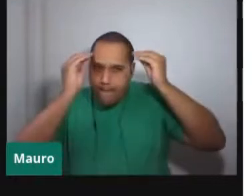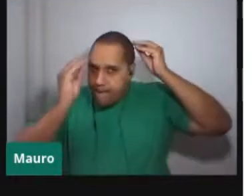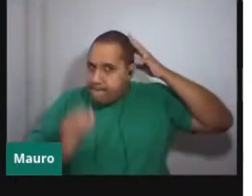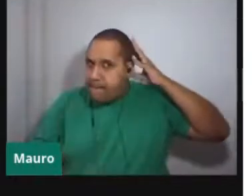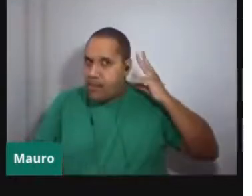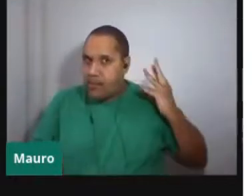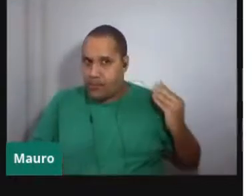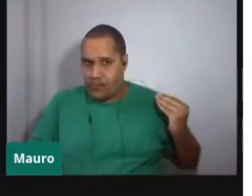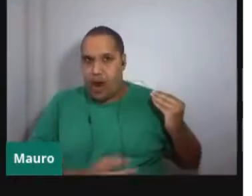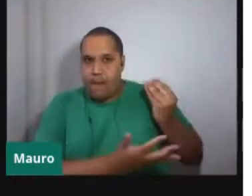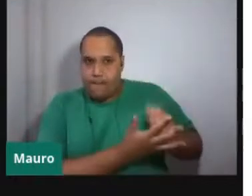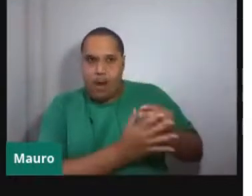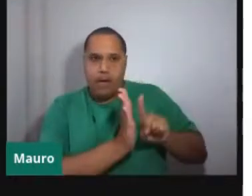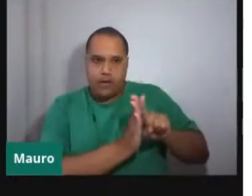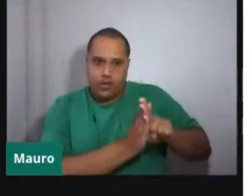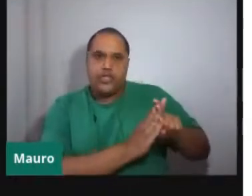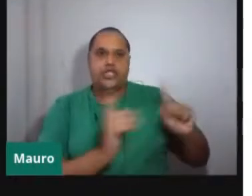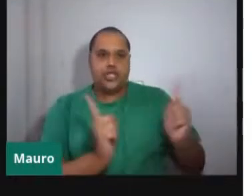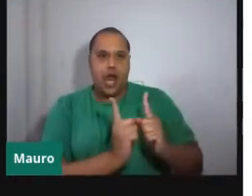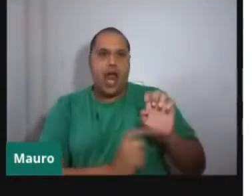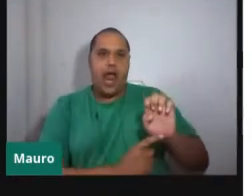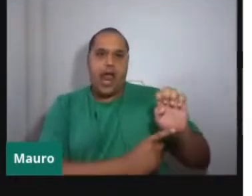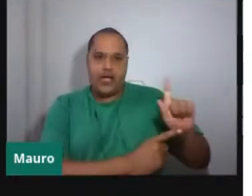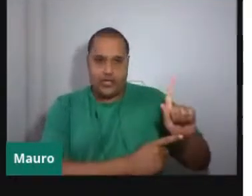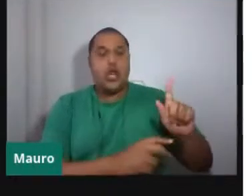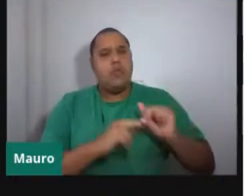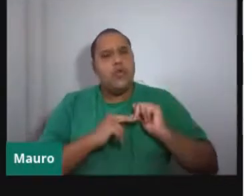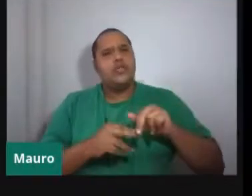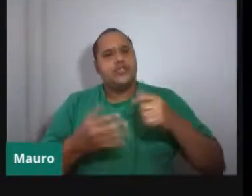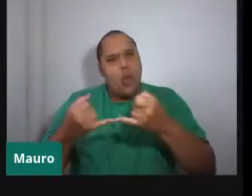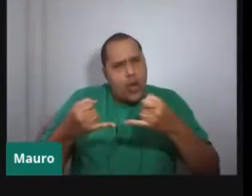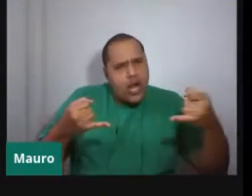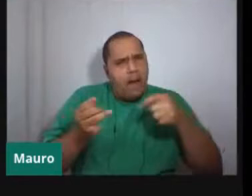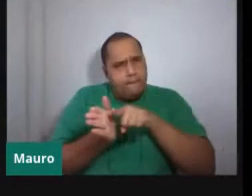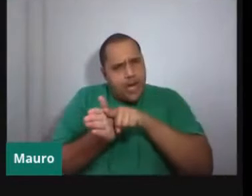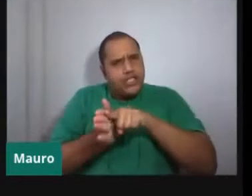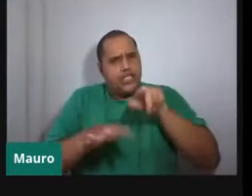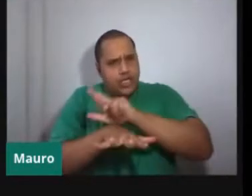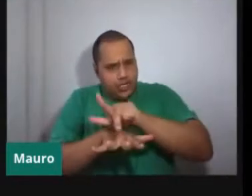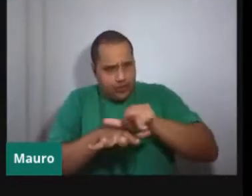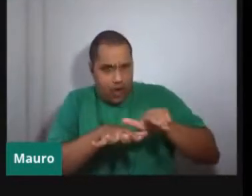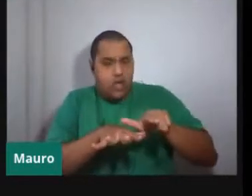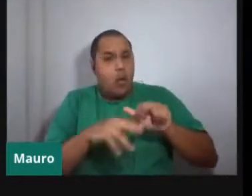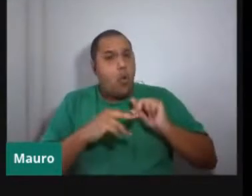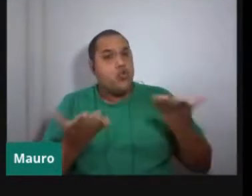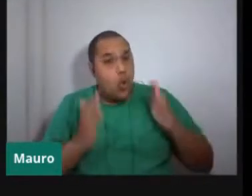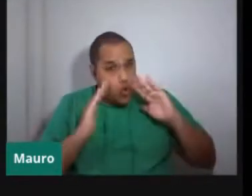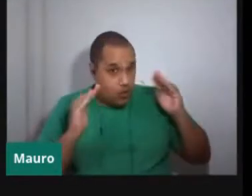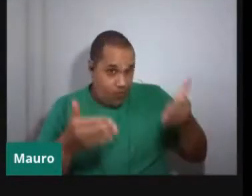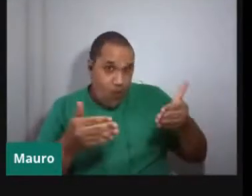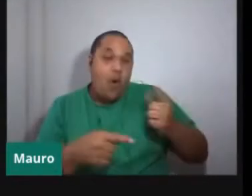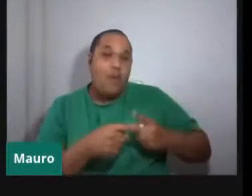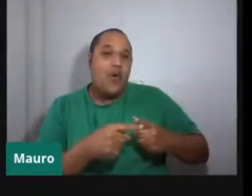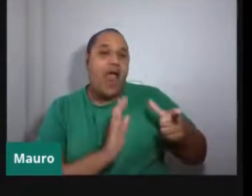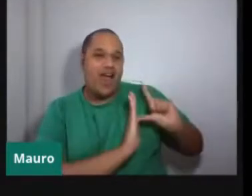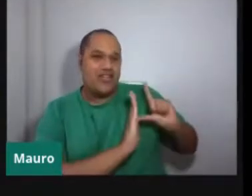para dar um panorama geral sobre o laboratório. A gente tem diversas linhas de pesquisa, mas hoje eu vou comentar um pouquinho mais com vocês, foi o pedido